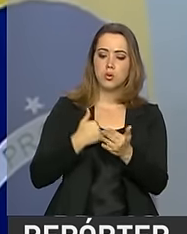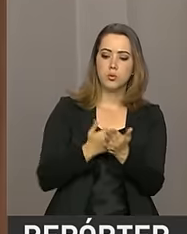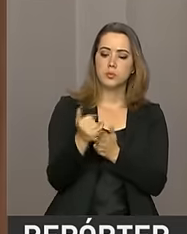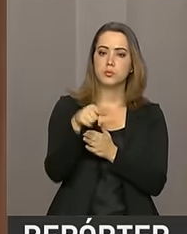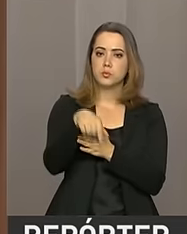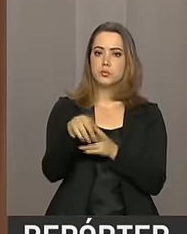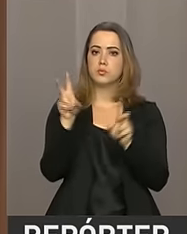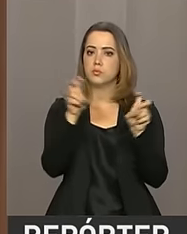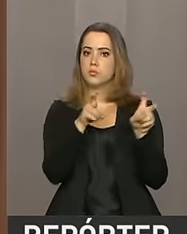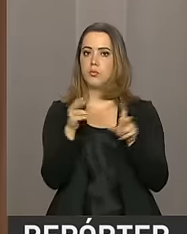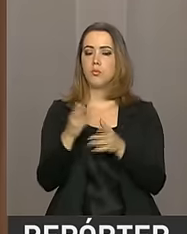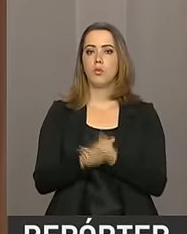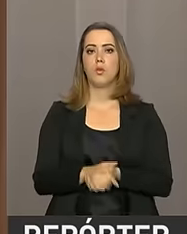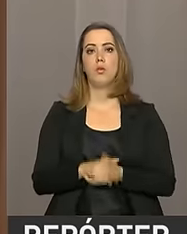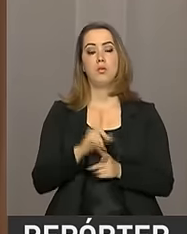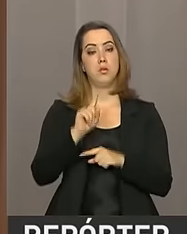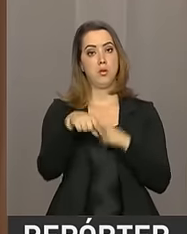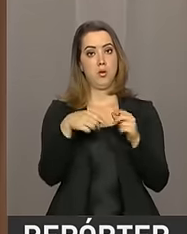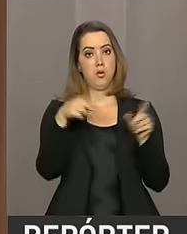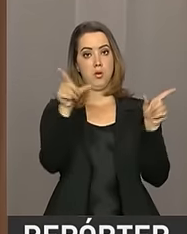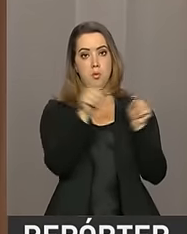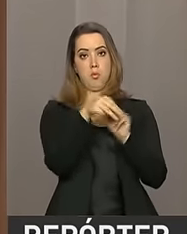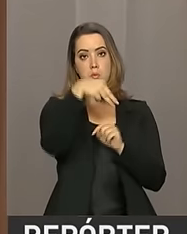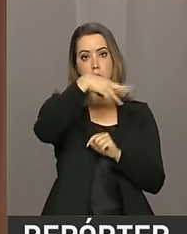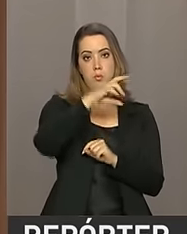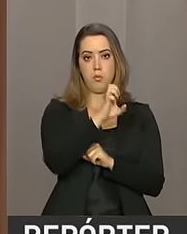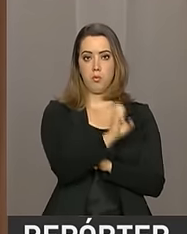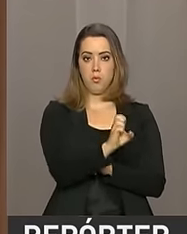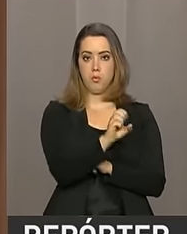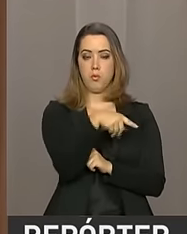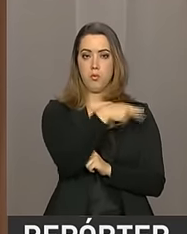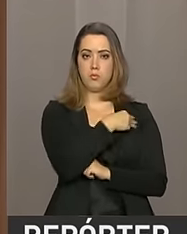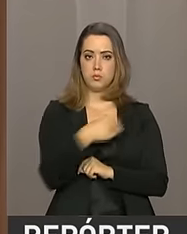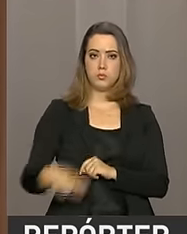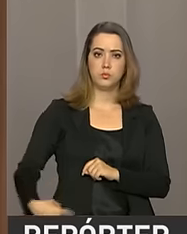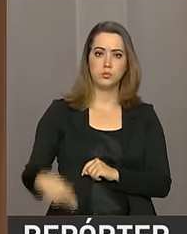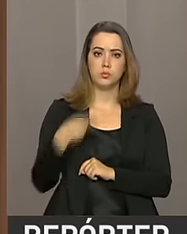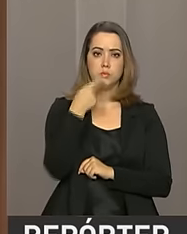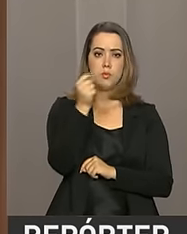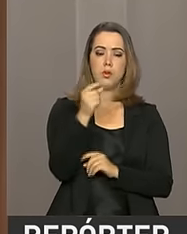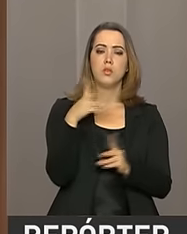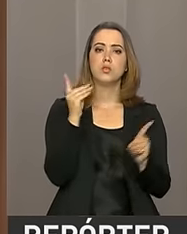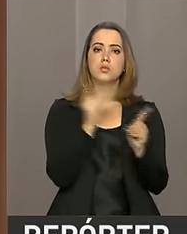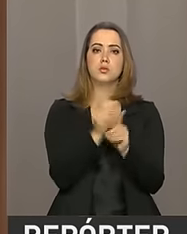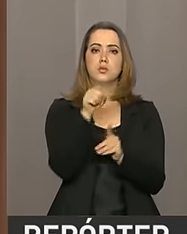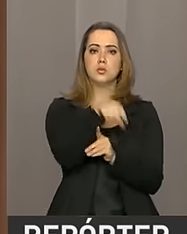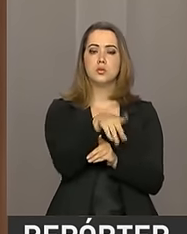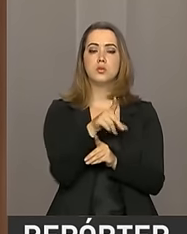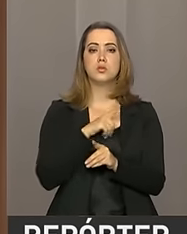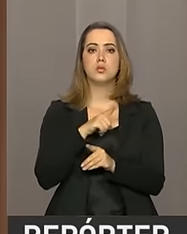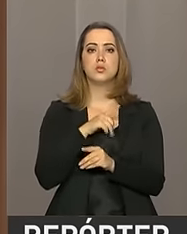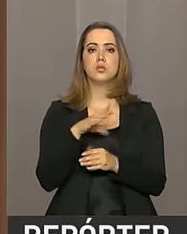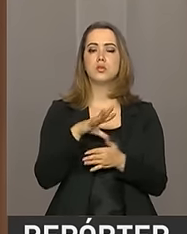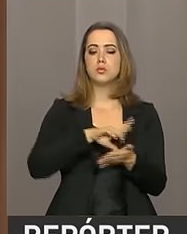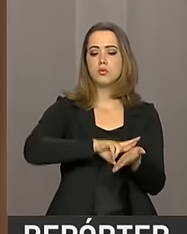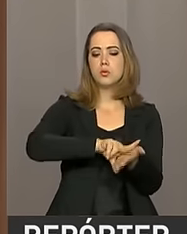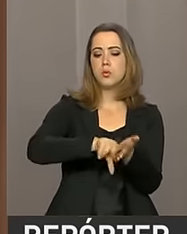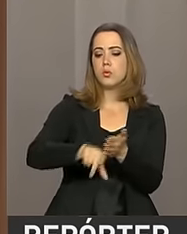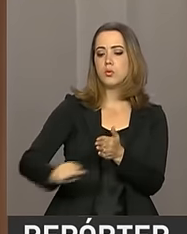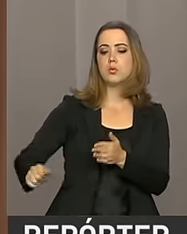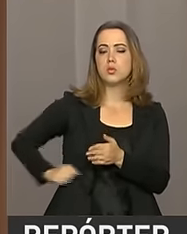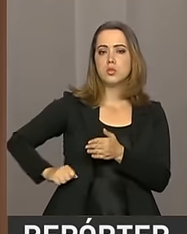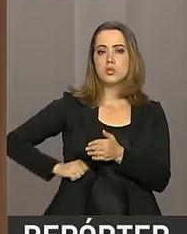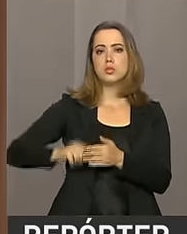ONU. Já o ministro das Relações Exteriores, José Serra, disse que em encontro que teve com chanceleres dos países